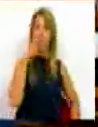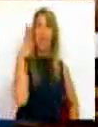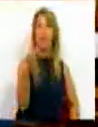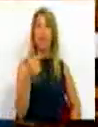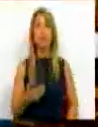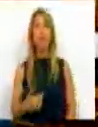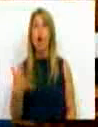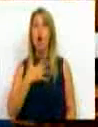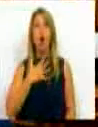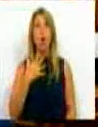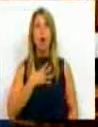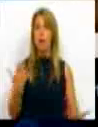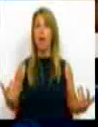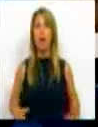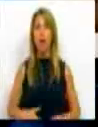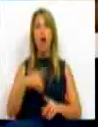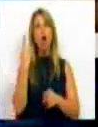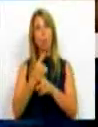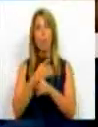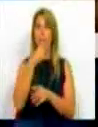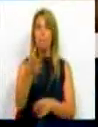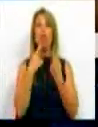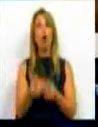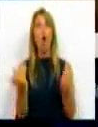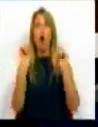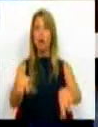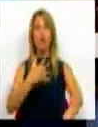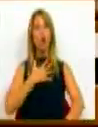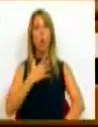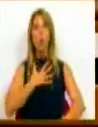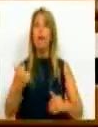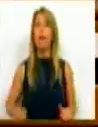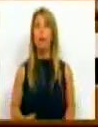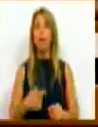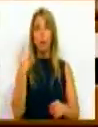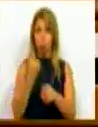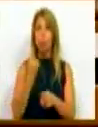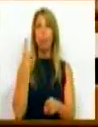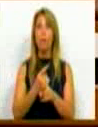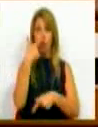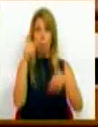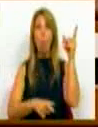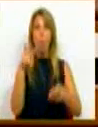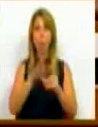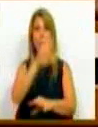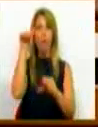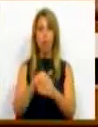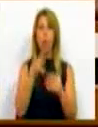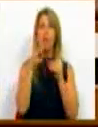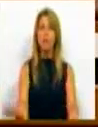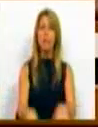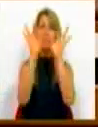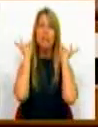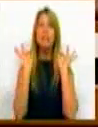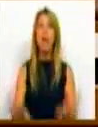queria. Do mesmo voltou a dizer que não quer. Do mesmo o povo que votou disse da mesma maneira.